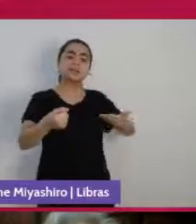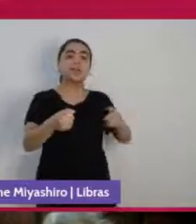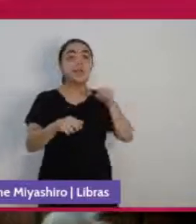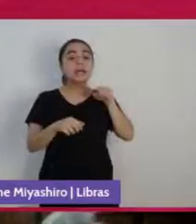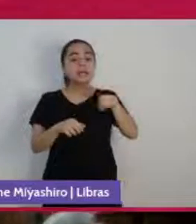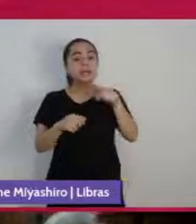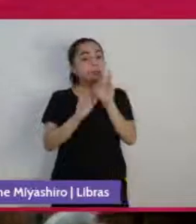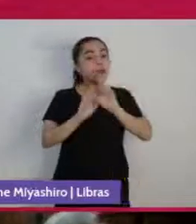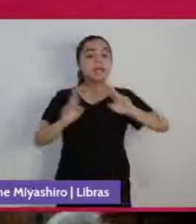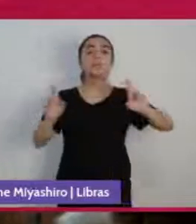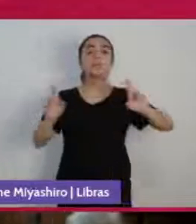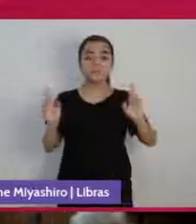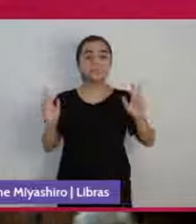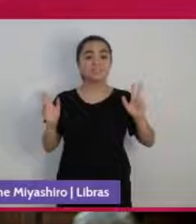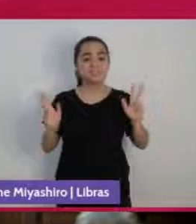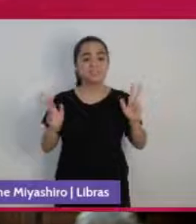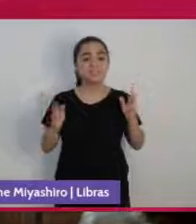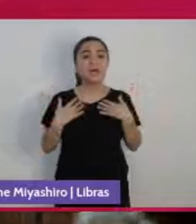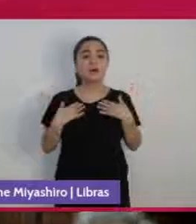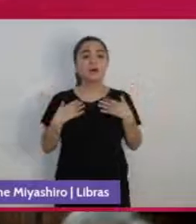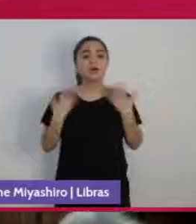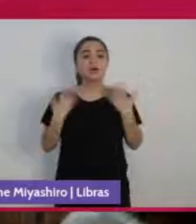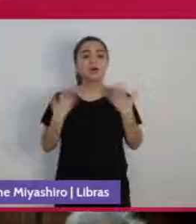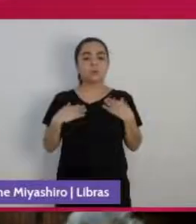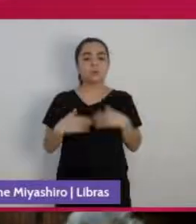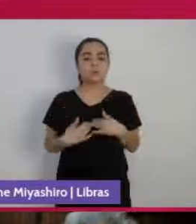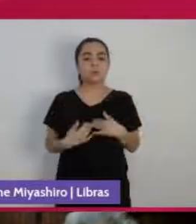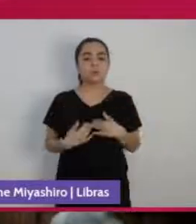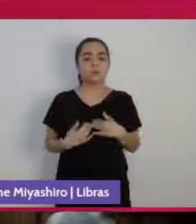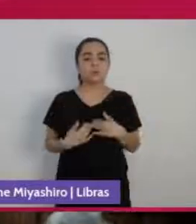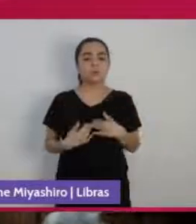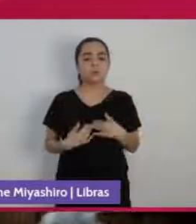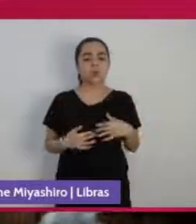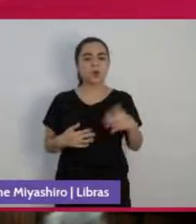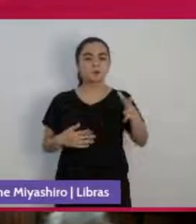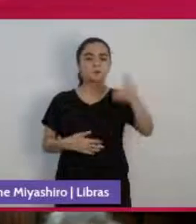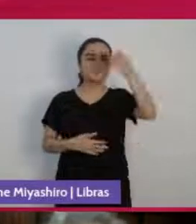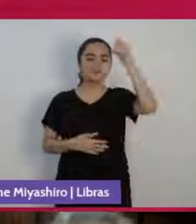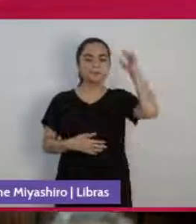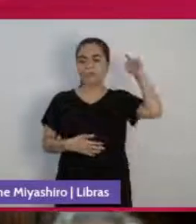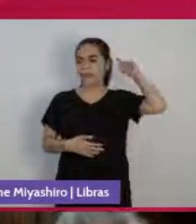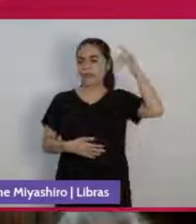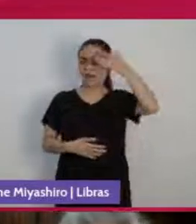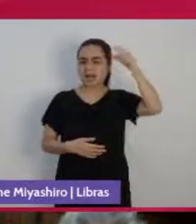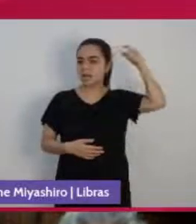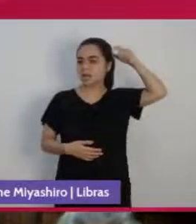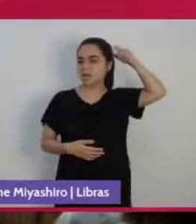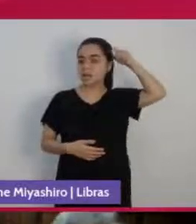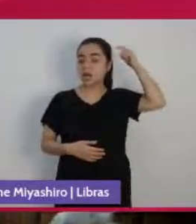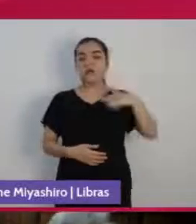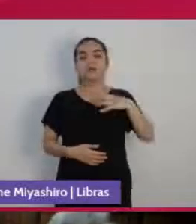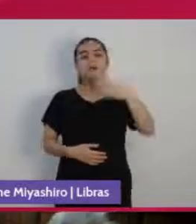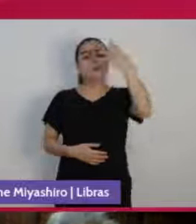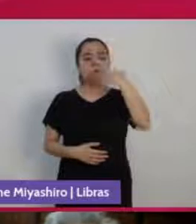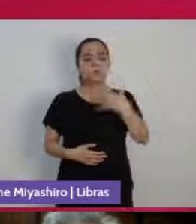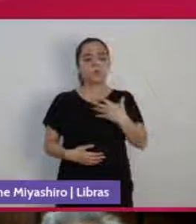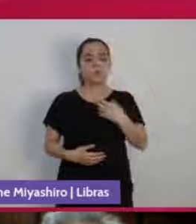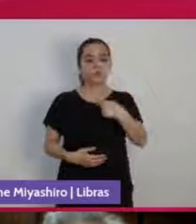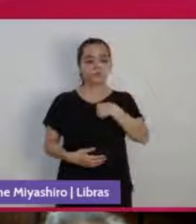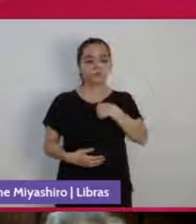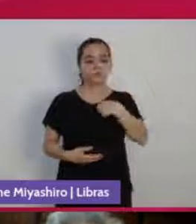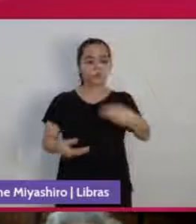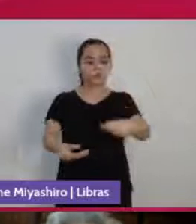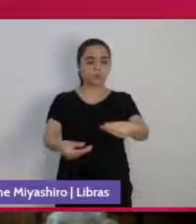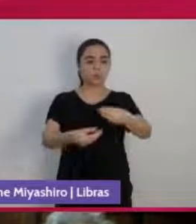com que a paciente fale assim, no inconsciente dela, ela fala assim, nossa, eu sou bem-vinda. Quantas vezes eu já